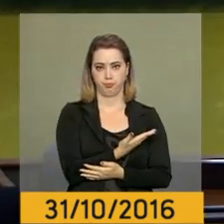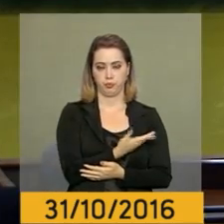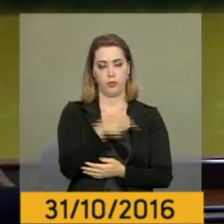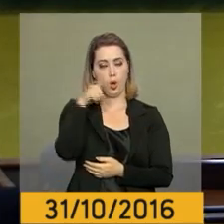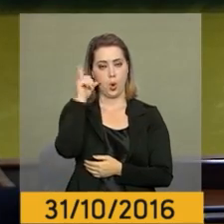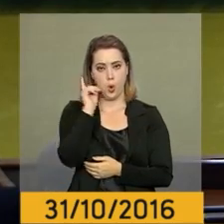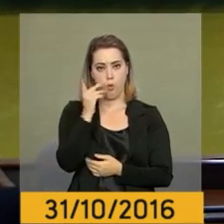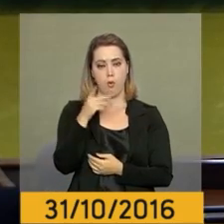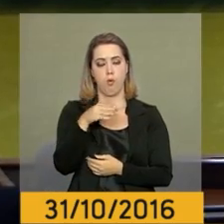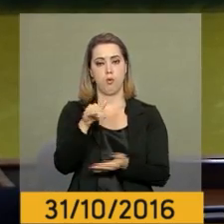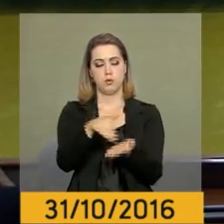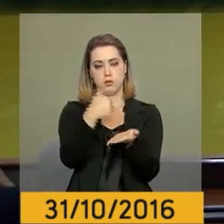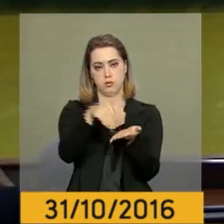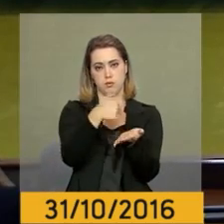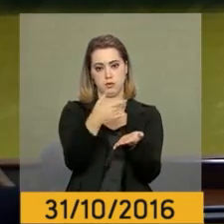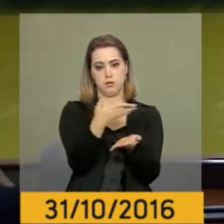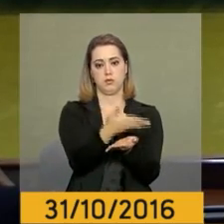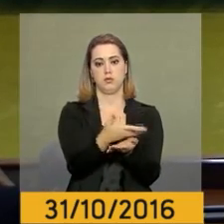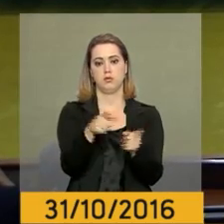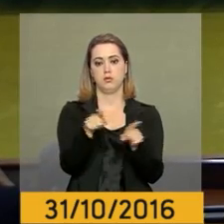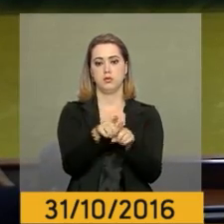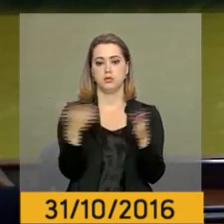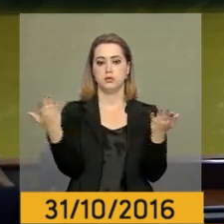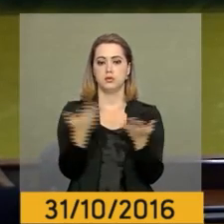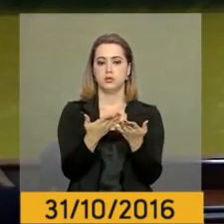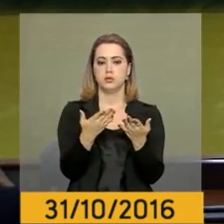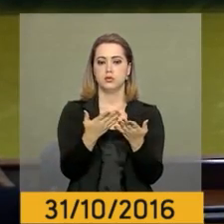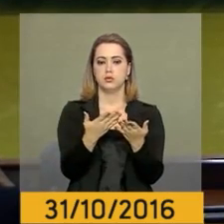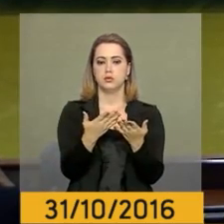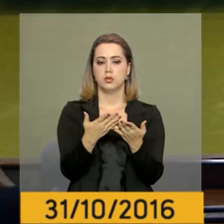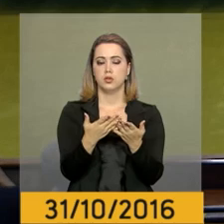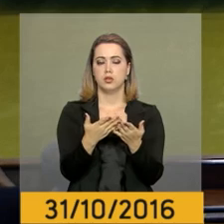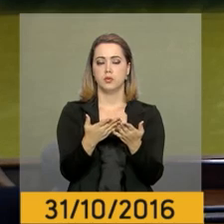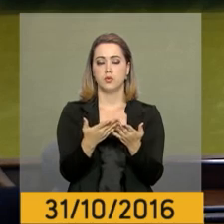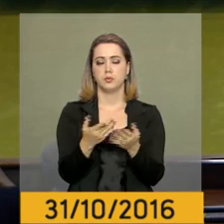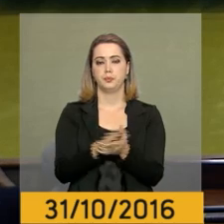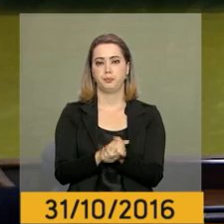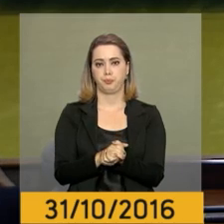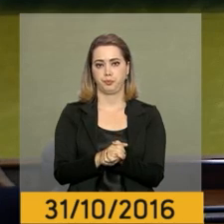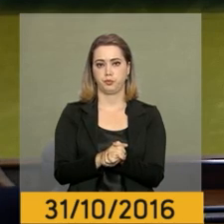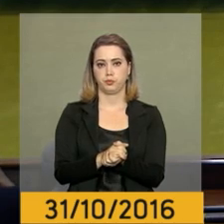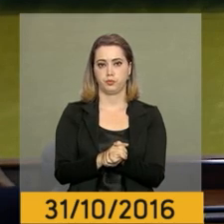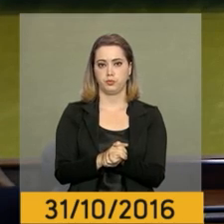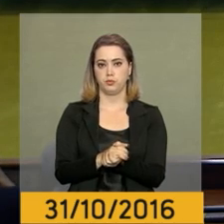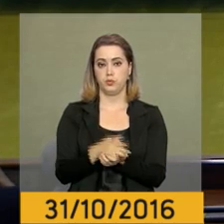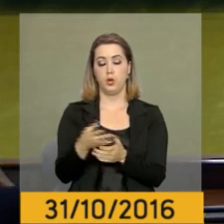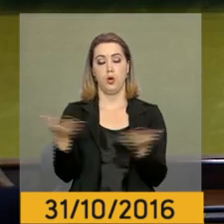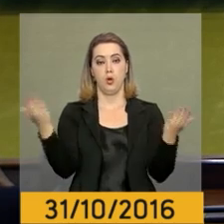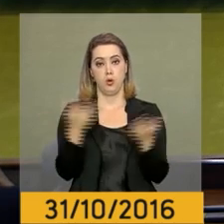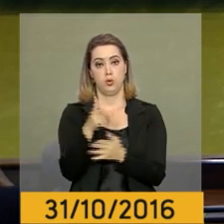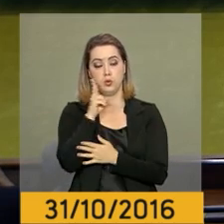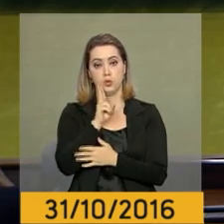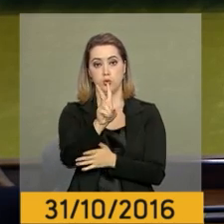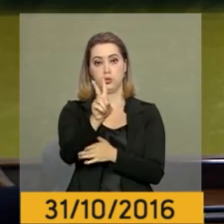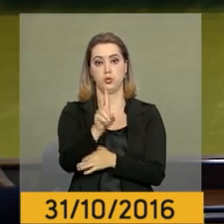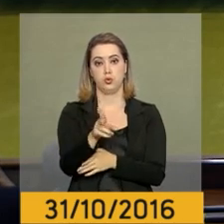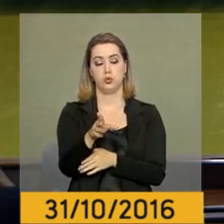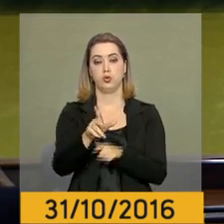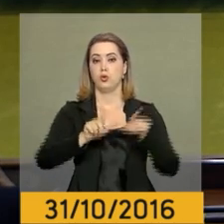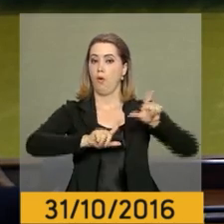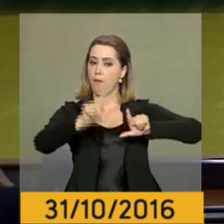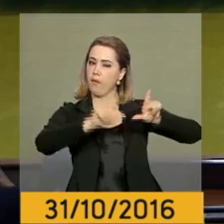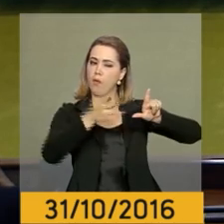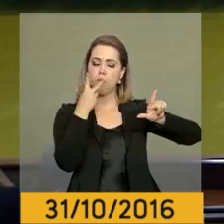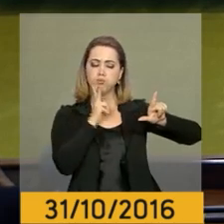senhores chefe de estado chefe de governo que hoje eu vi um pequeno vídeo da da primeira ministra Margaret